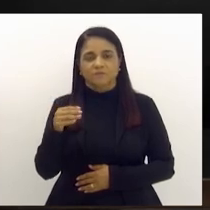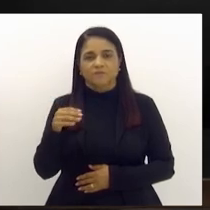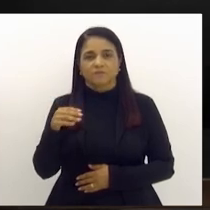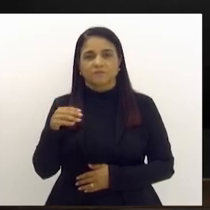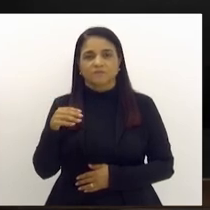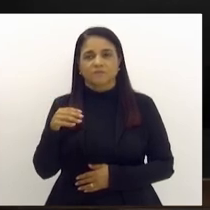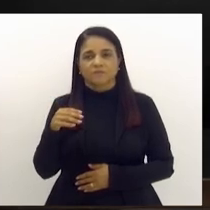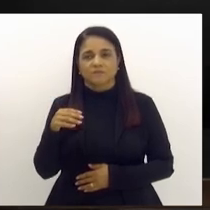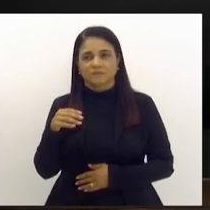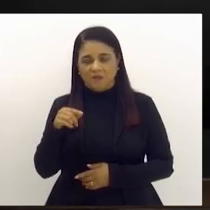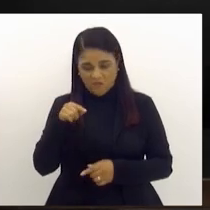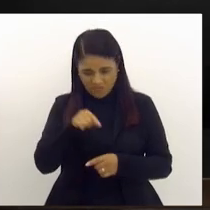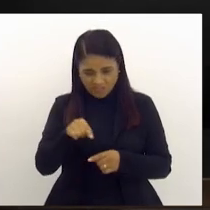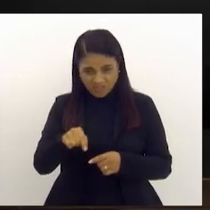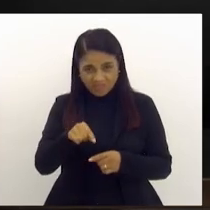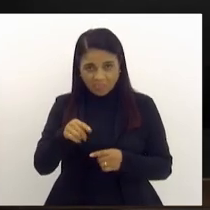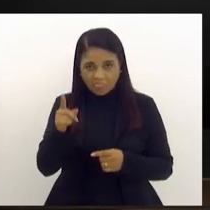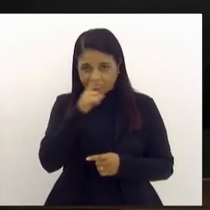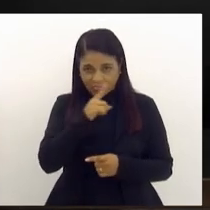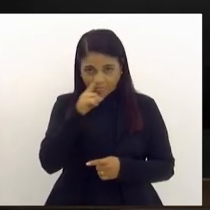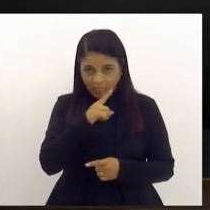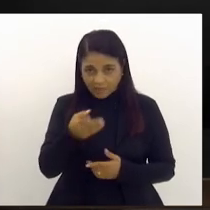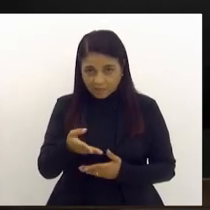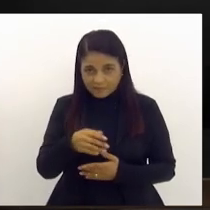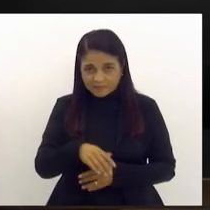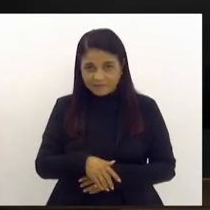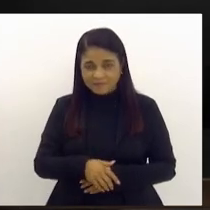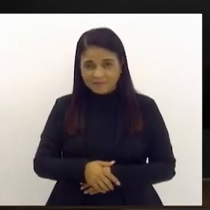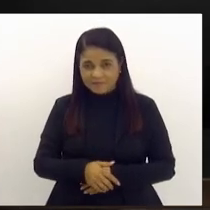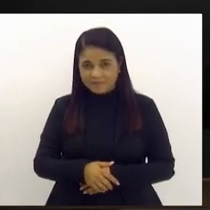O dedo está falhando, Brazão.